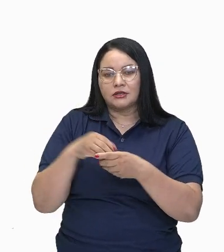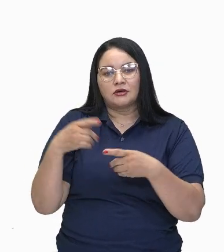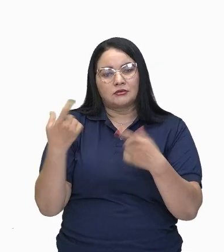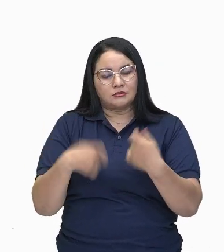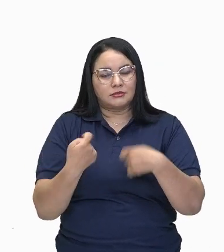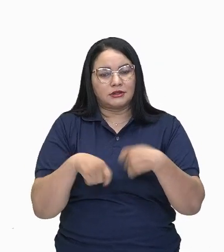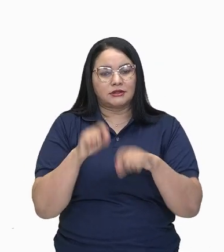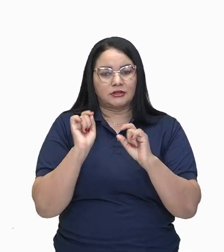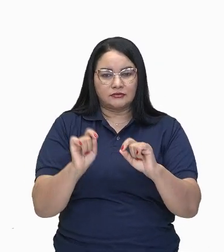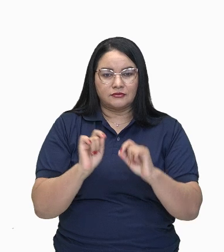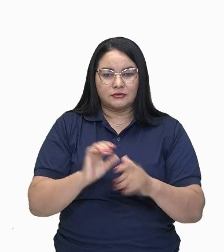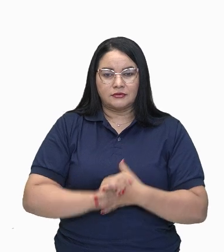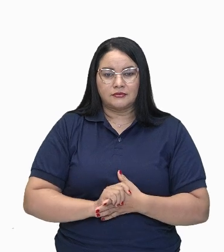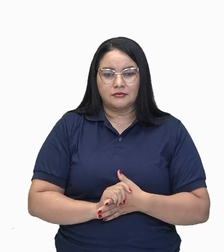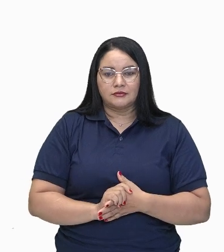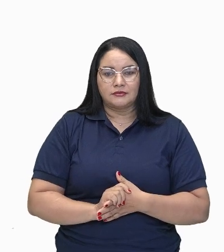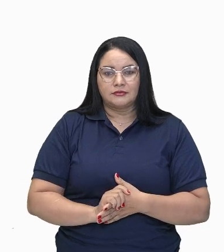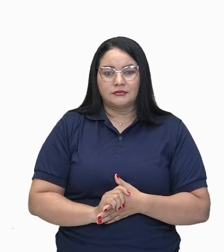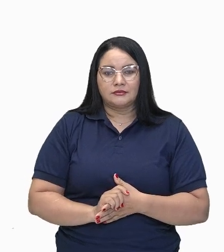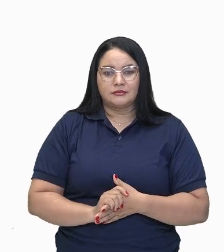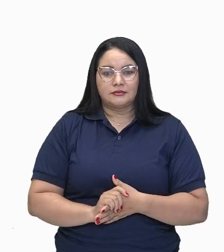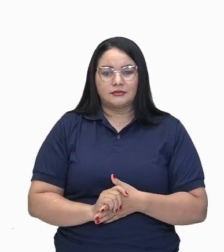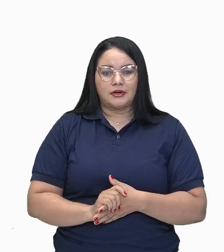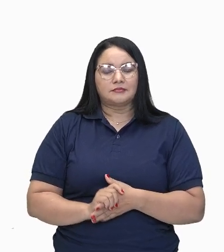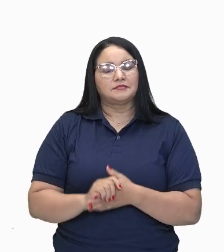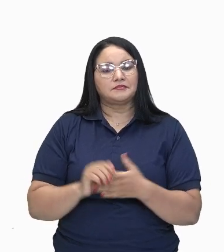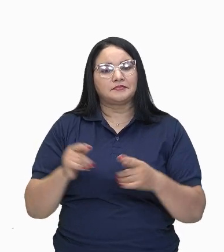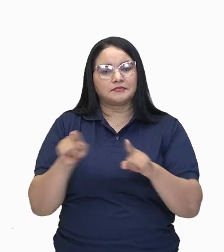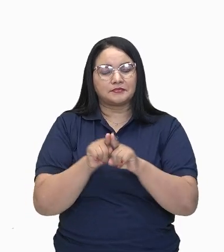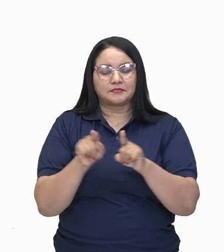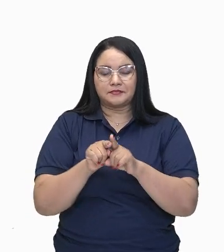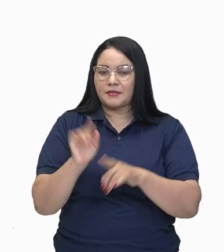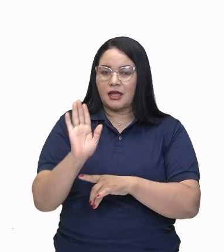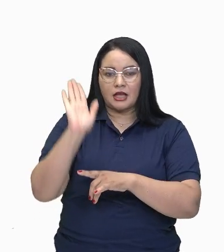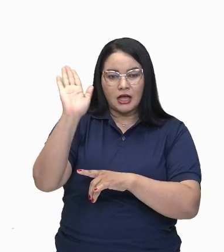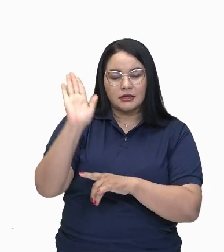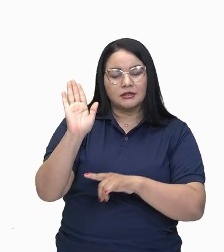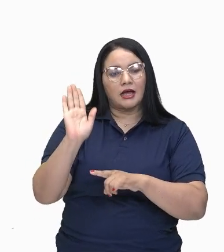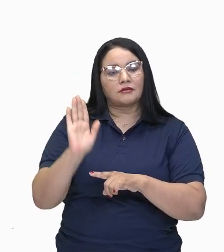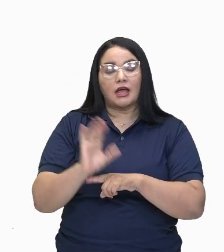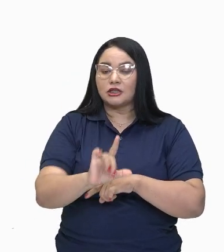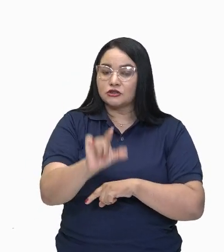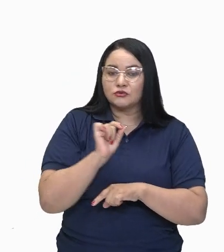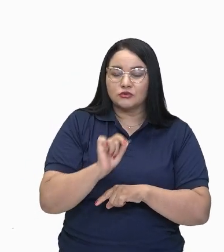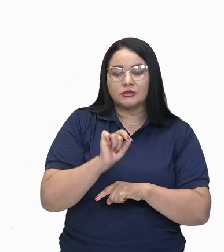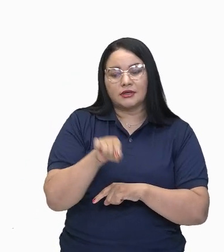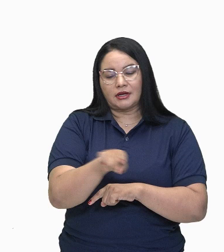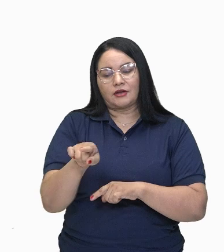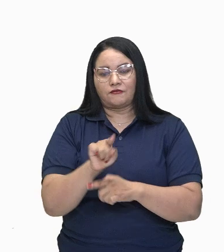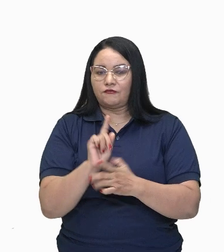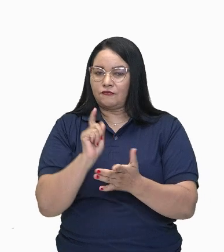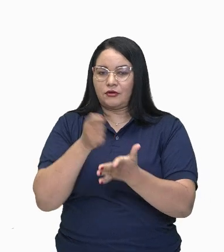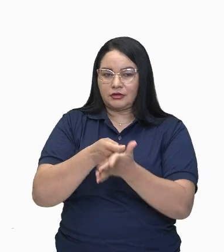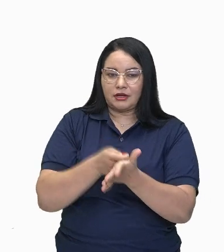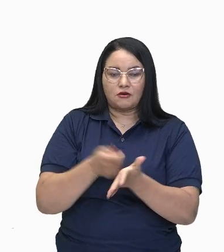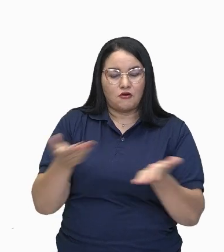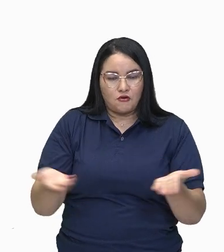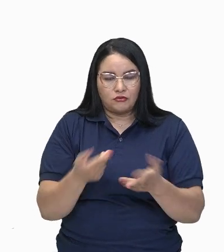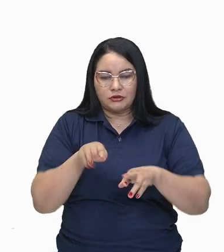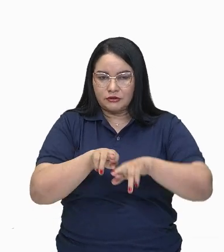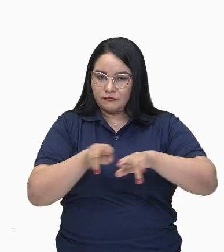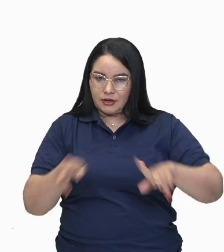já com os candidatos lá que você tinha que votar, né? Então, era totalmente diferente de como é